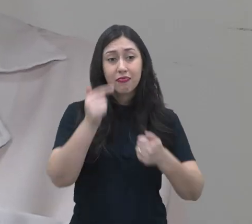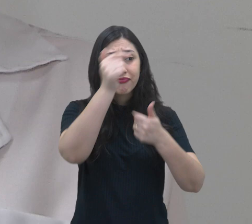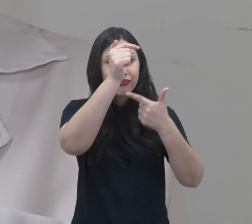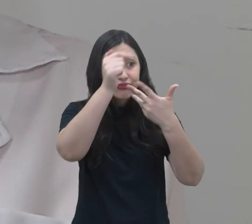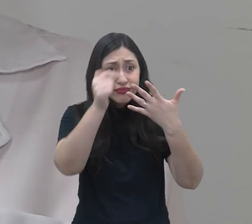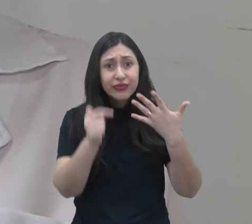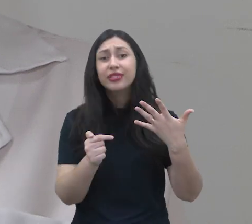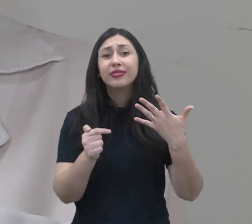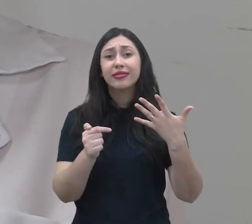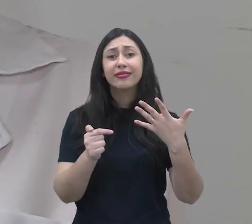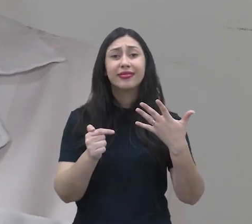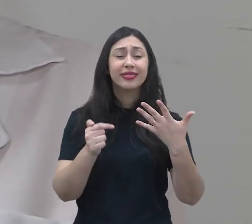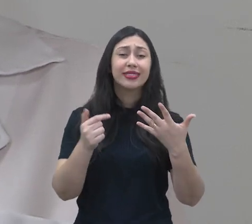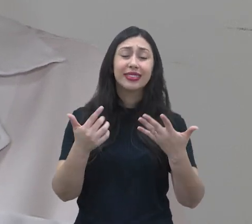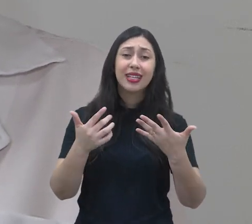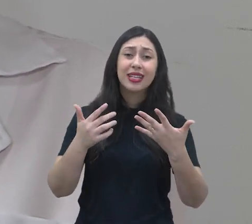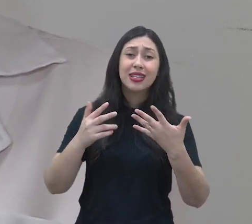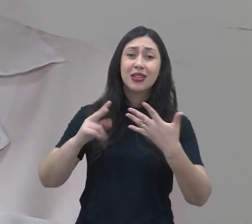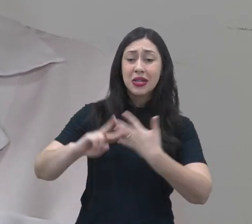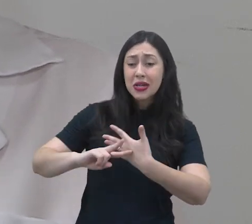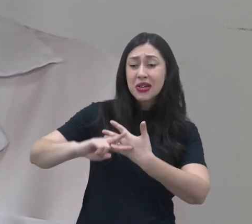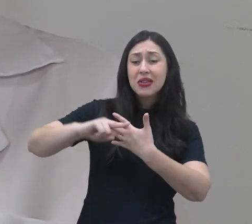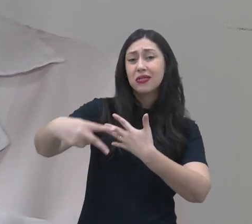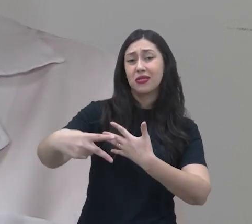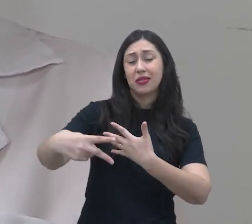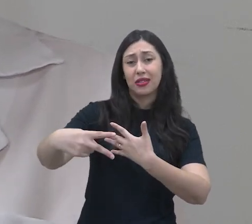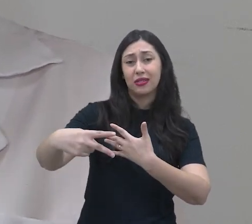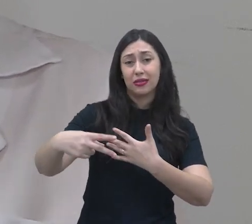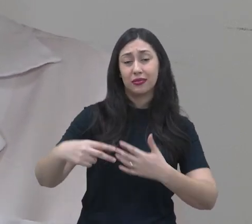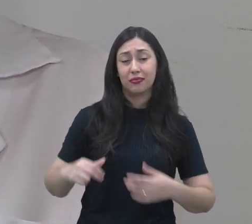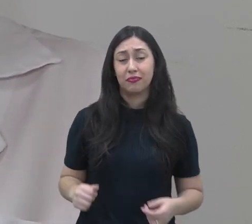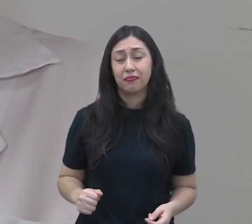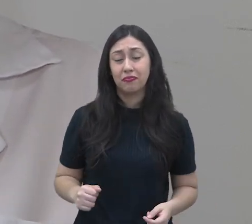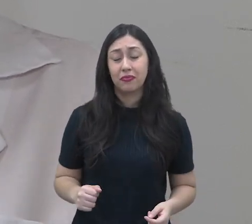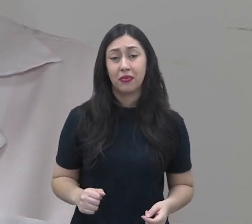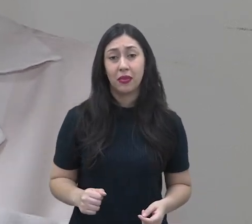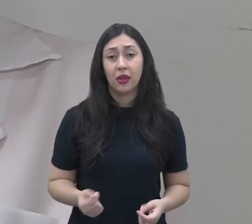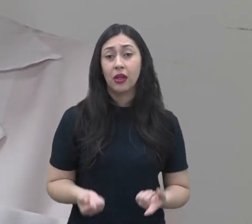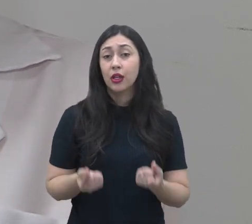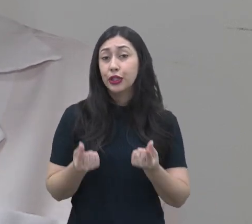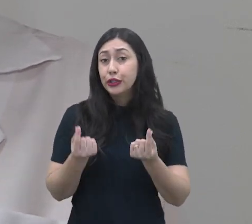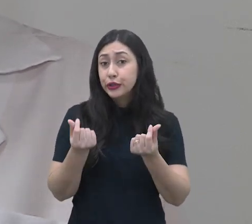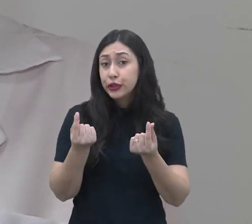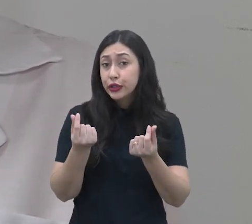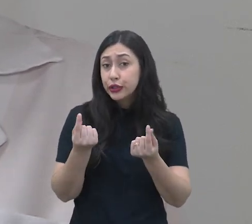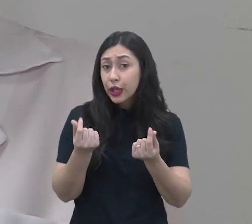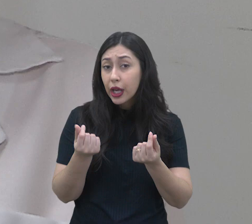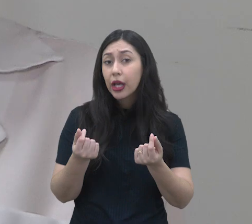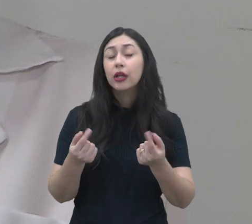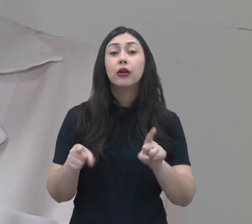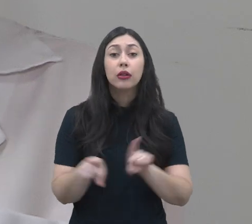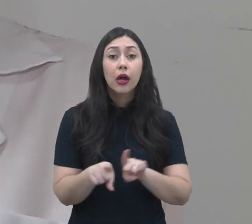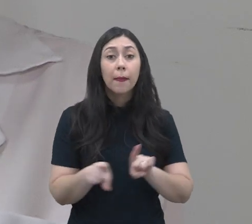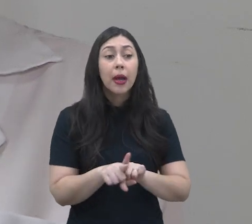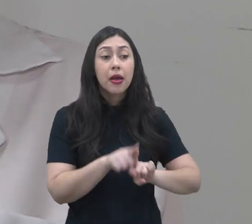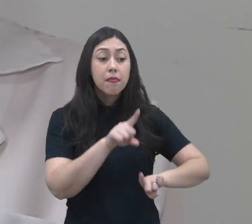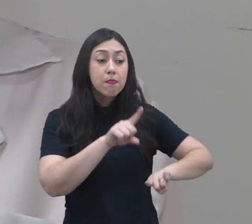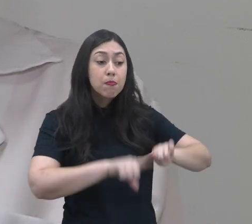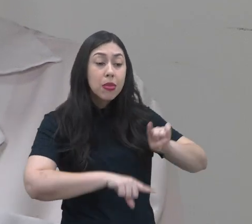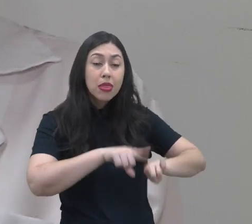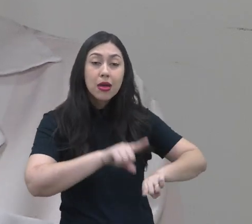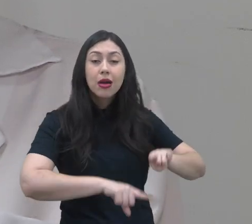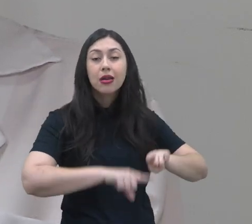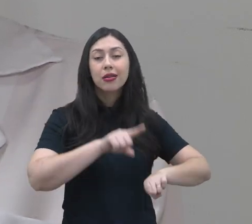de questões que interferem, que influem dentro disso. São recursos